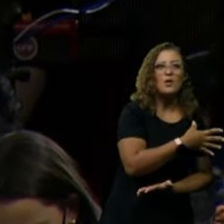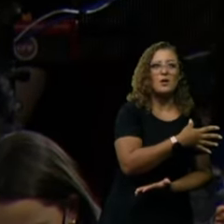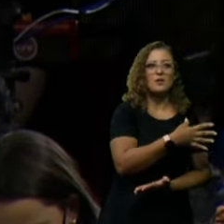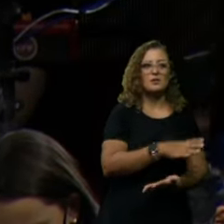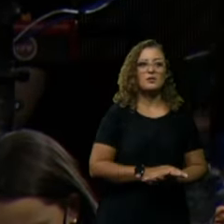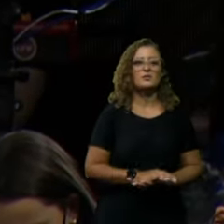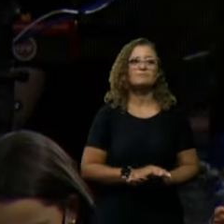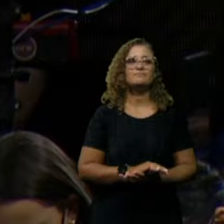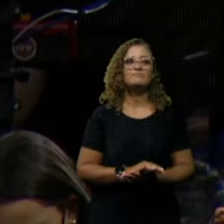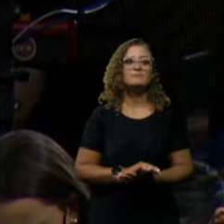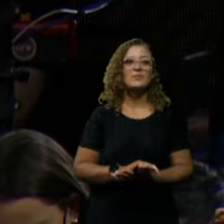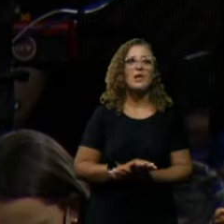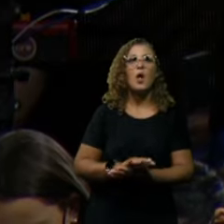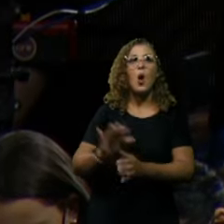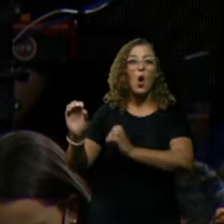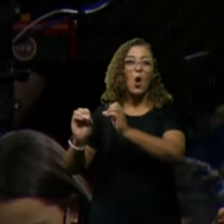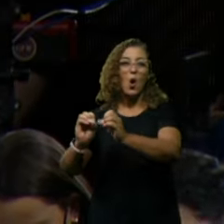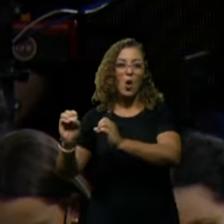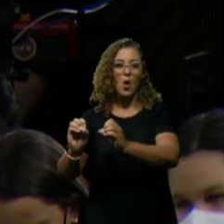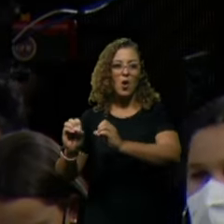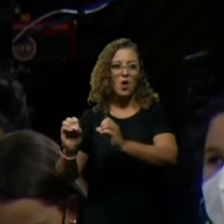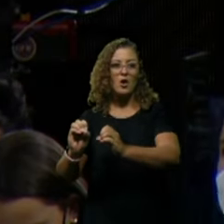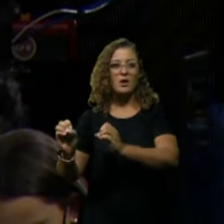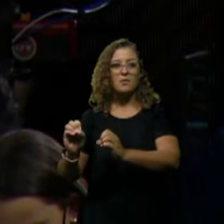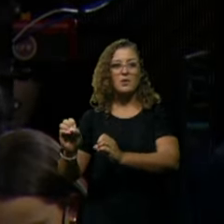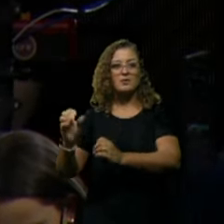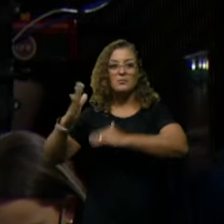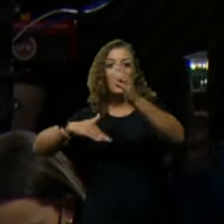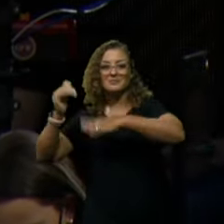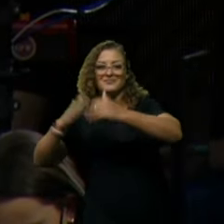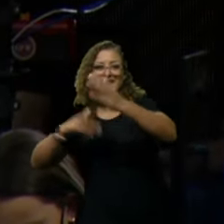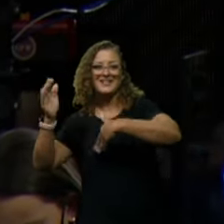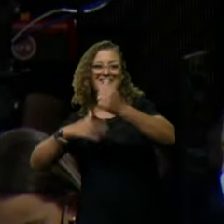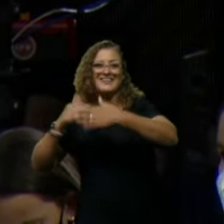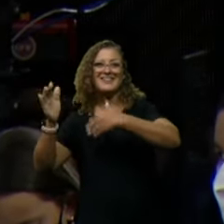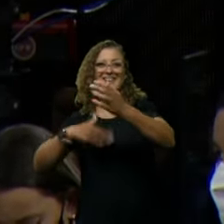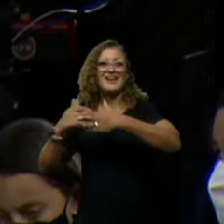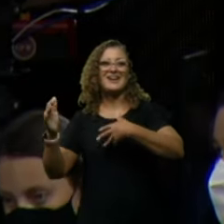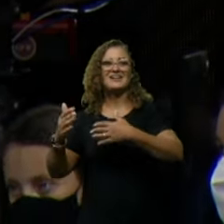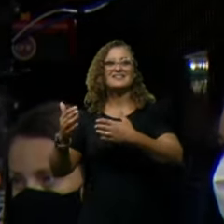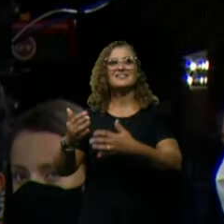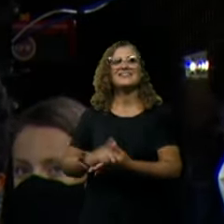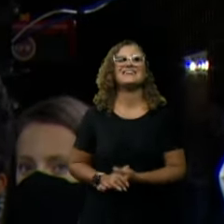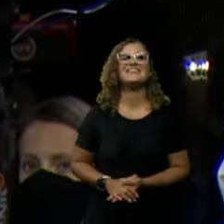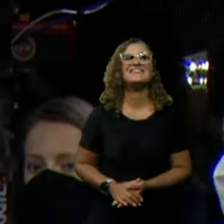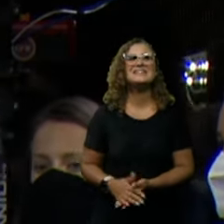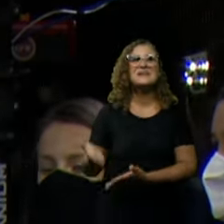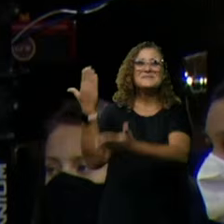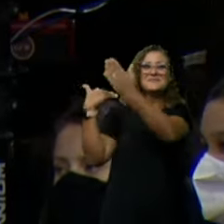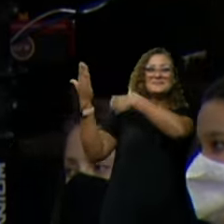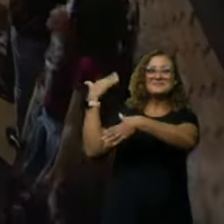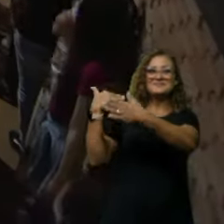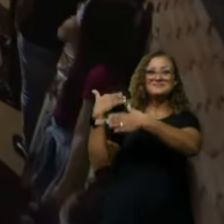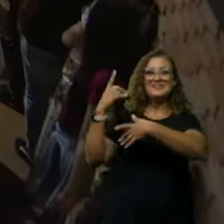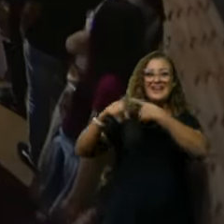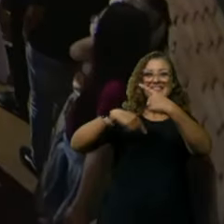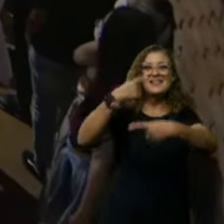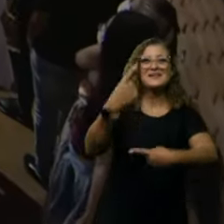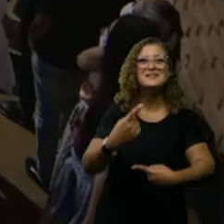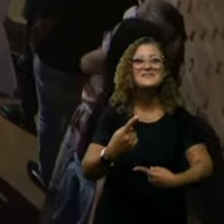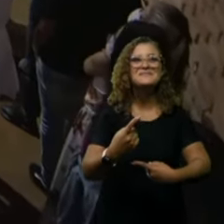obra de Calvário de Cristo na graça a lei e graça carta aos hebreus que está meu vídeo Também